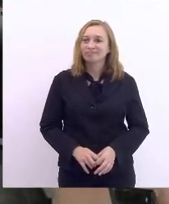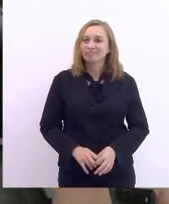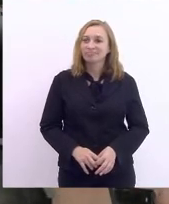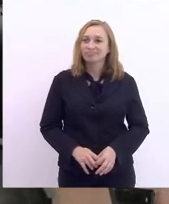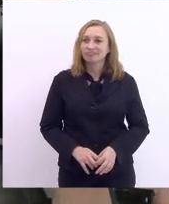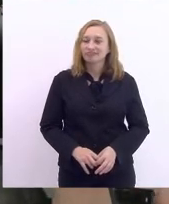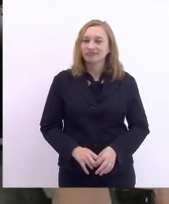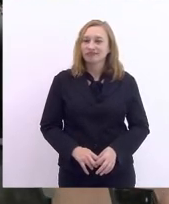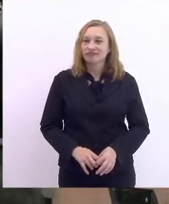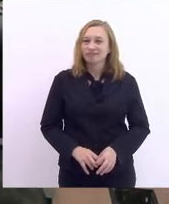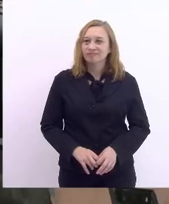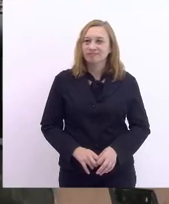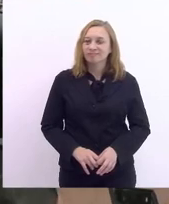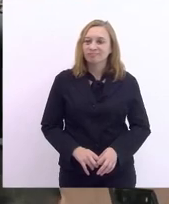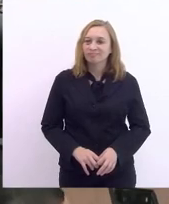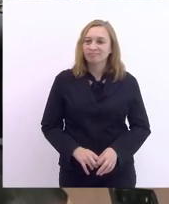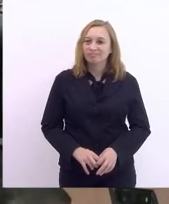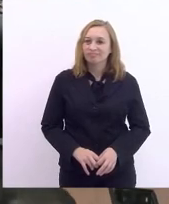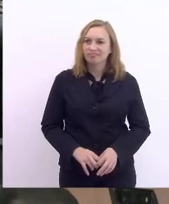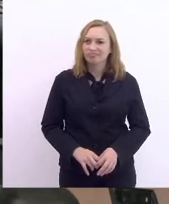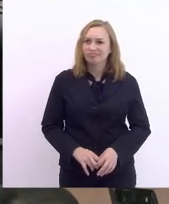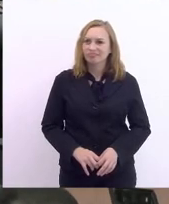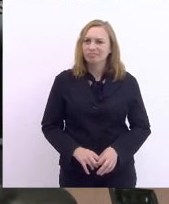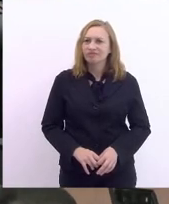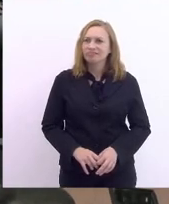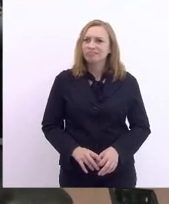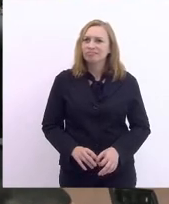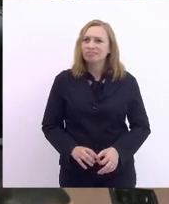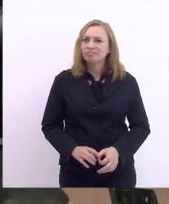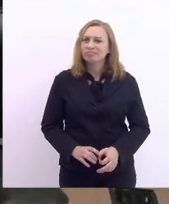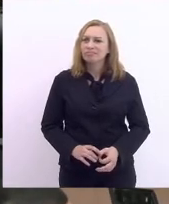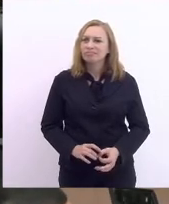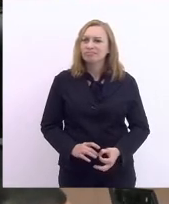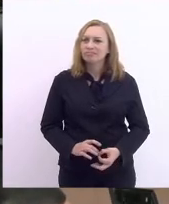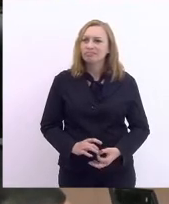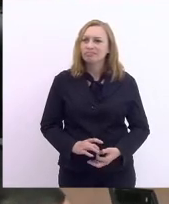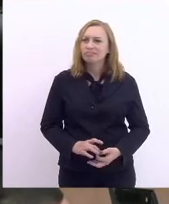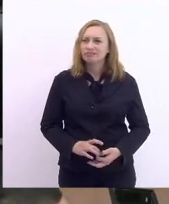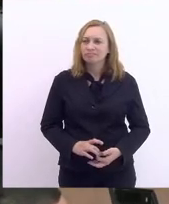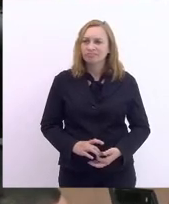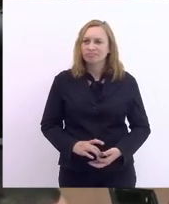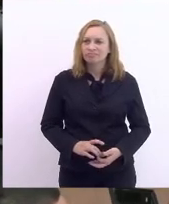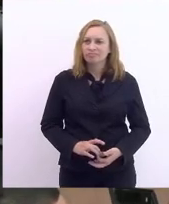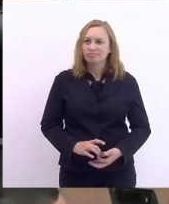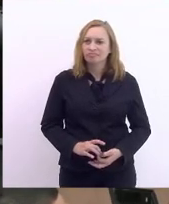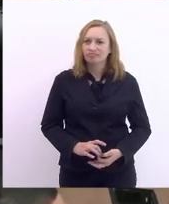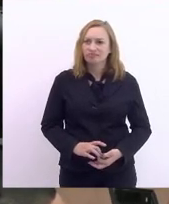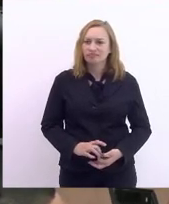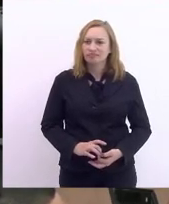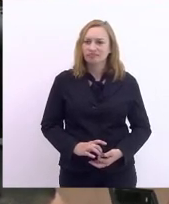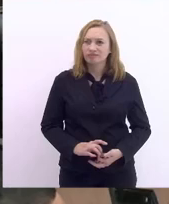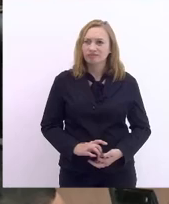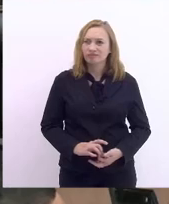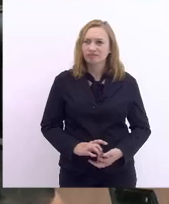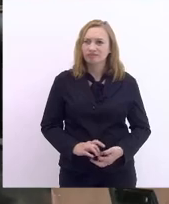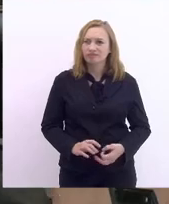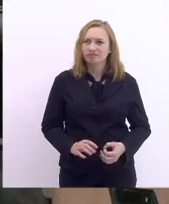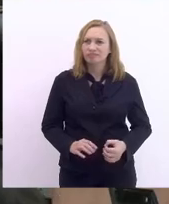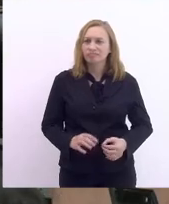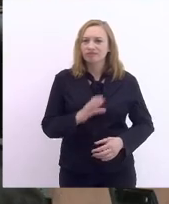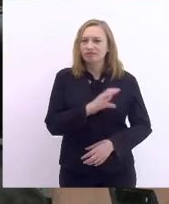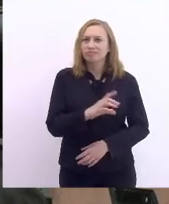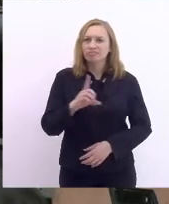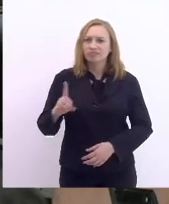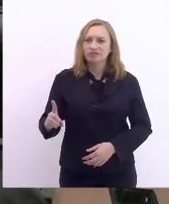E aí e você nós passamos a palavra o